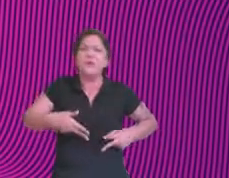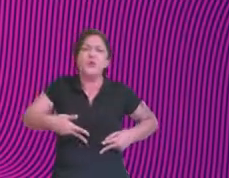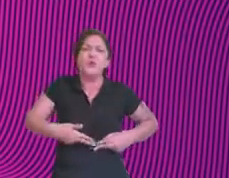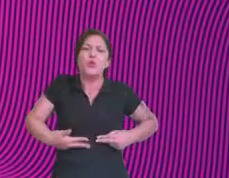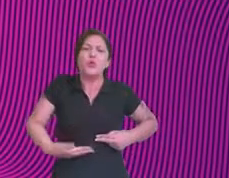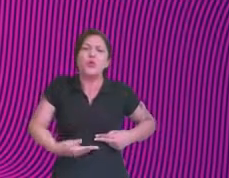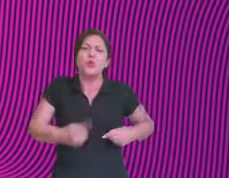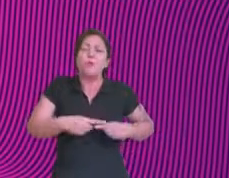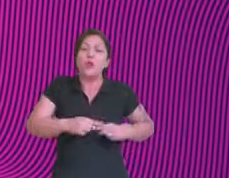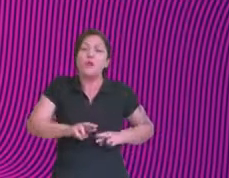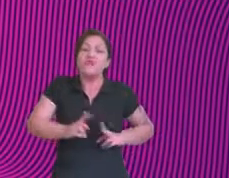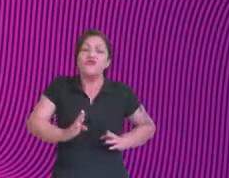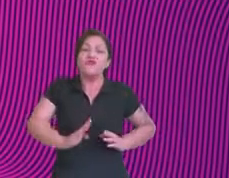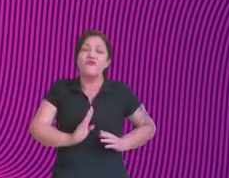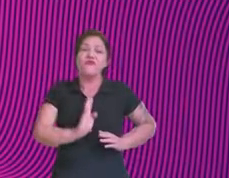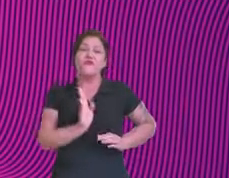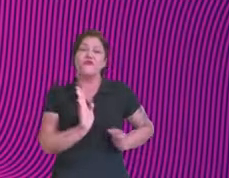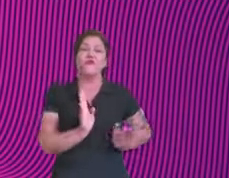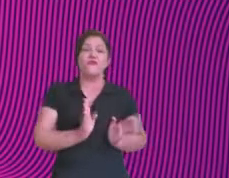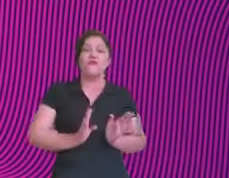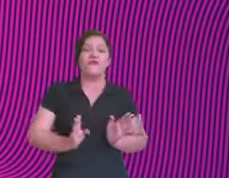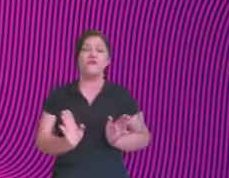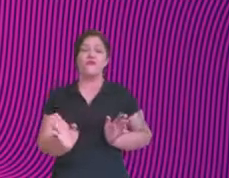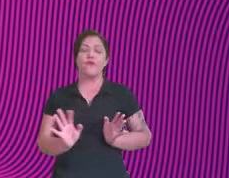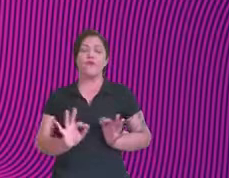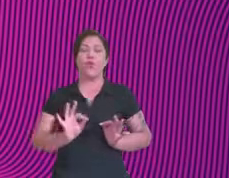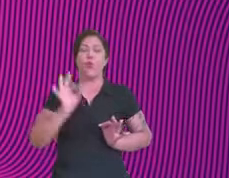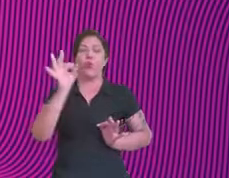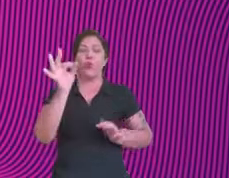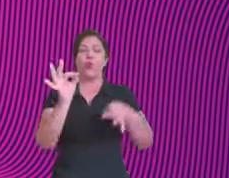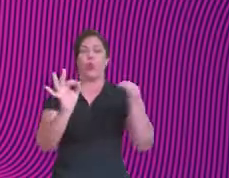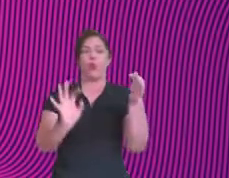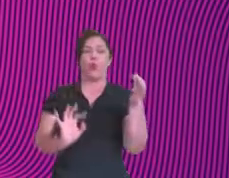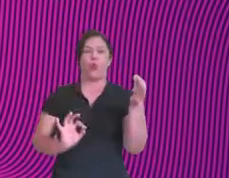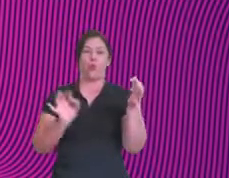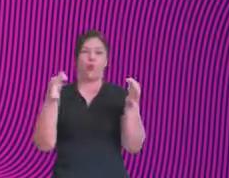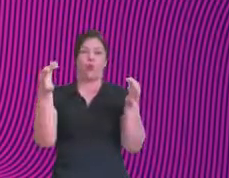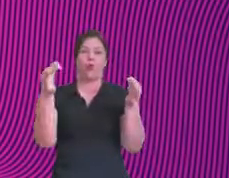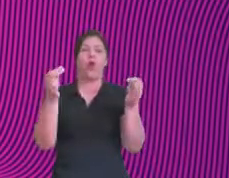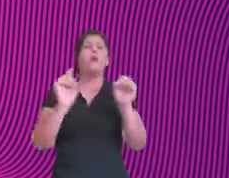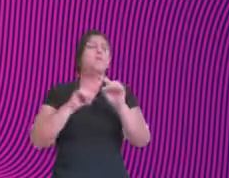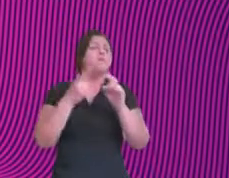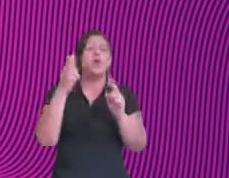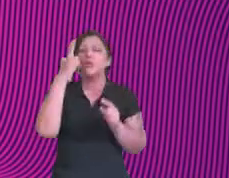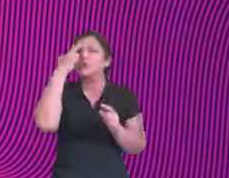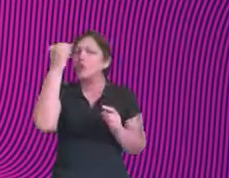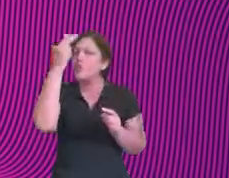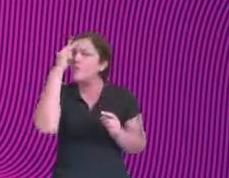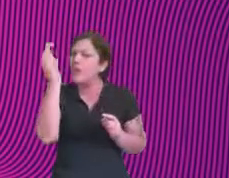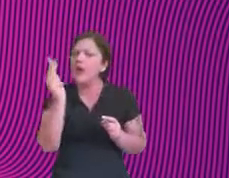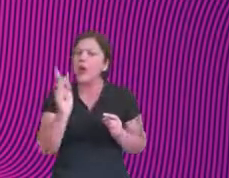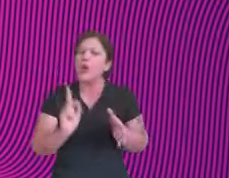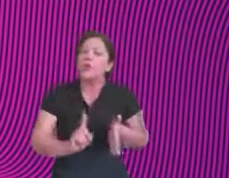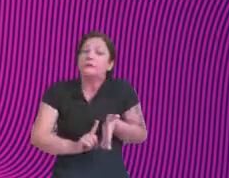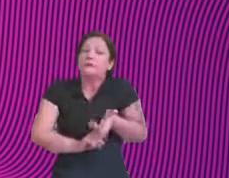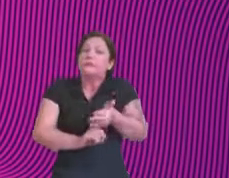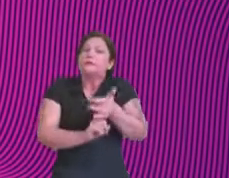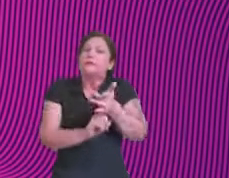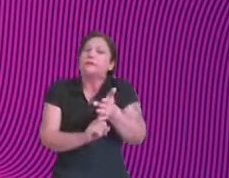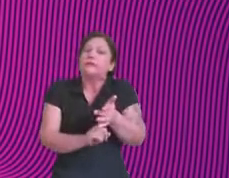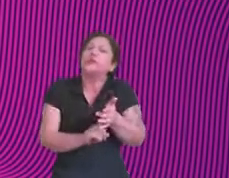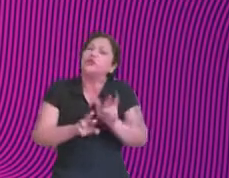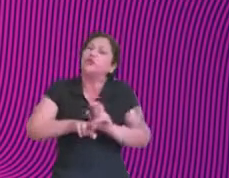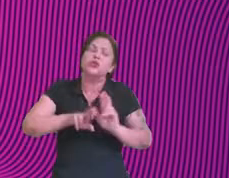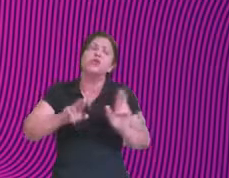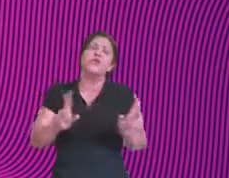cima, subindo, e os drenos que saem em cima, que é da onde sai. Então tem toda a técnica de colocação, mas não é nada assim,